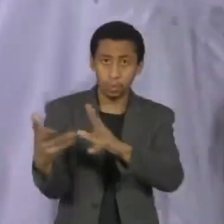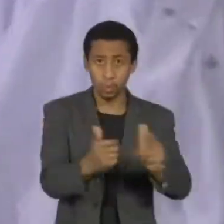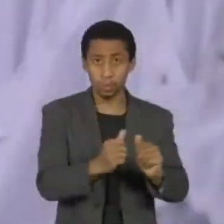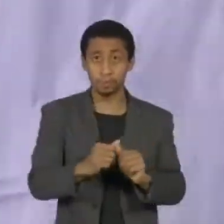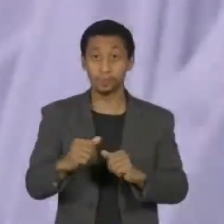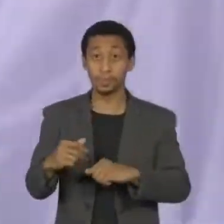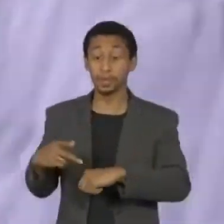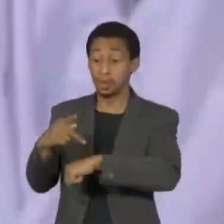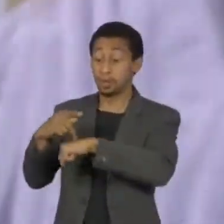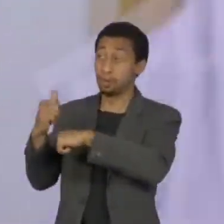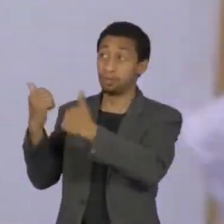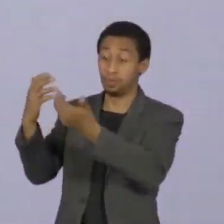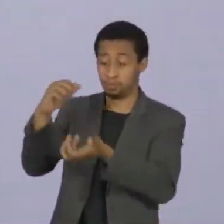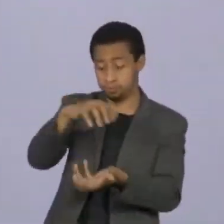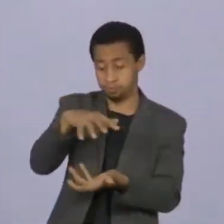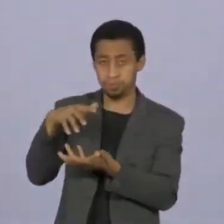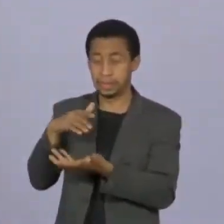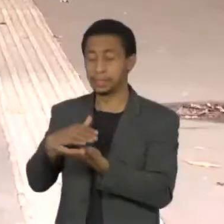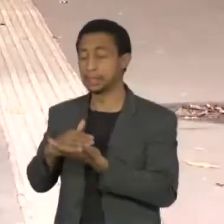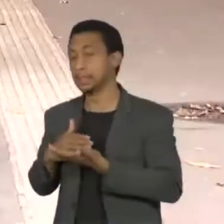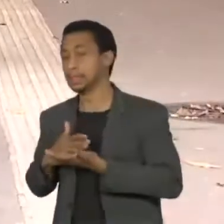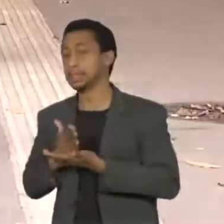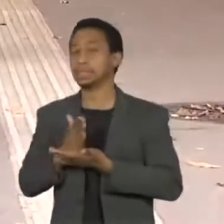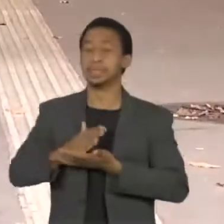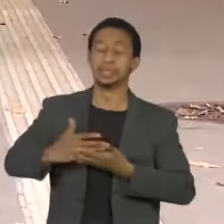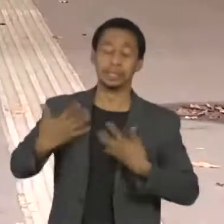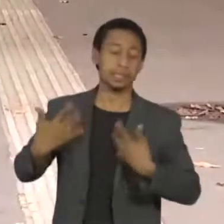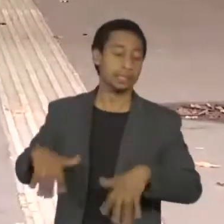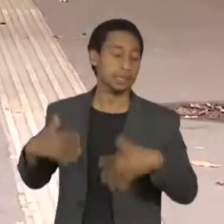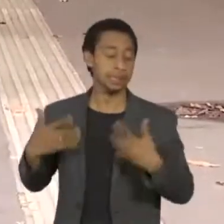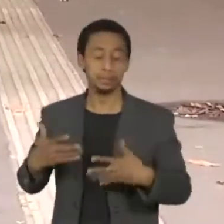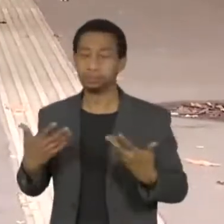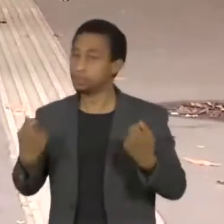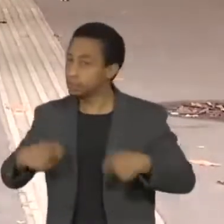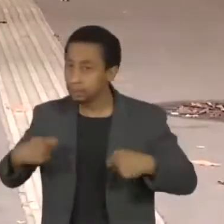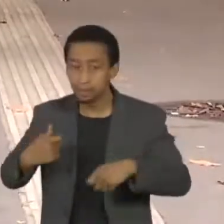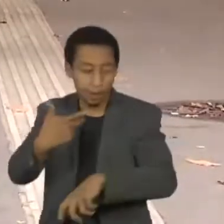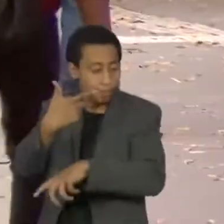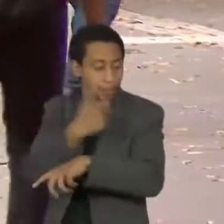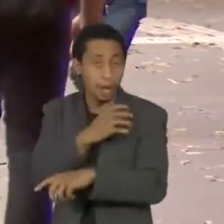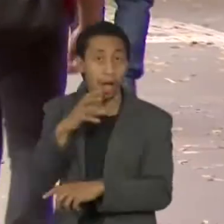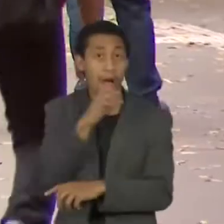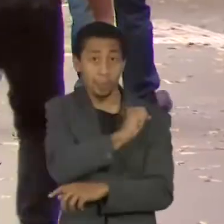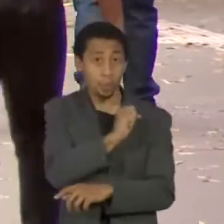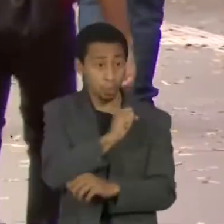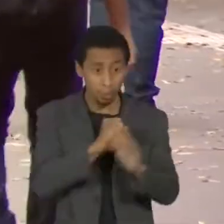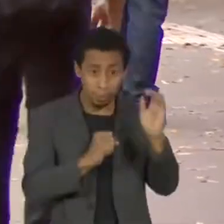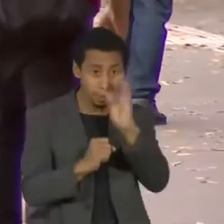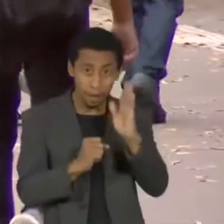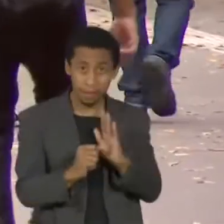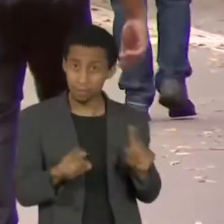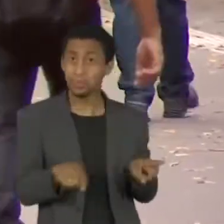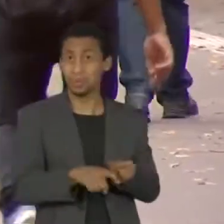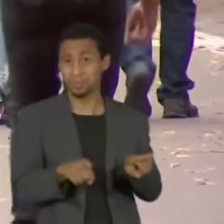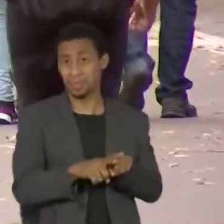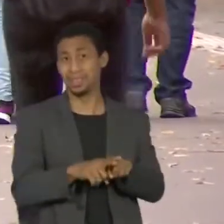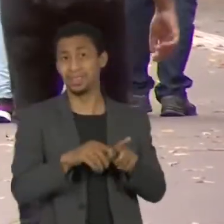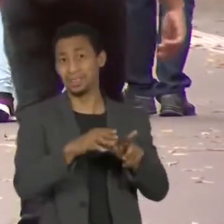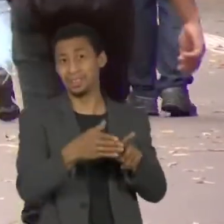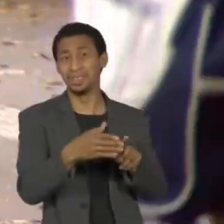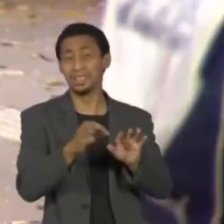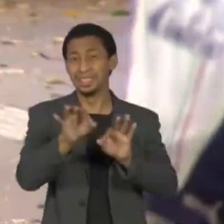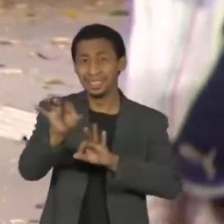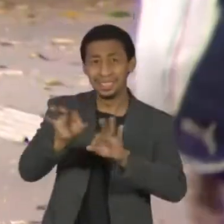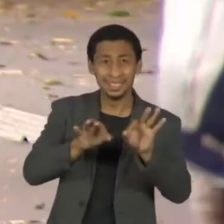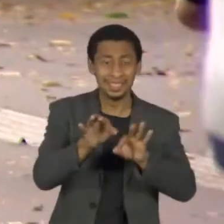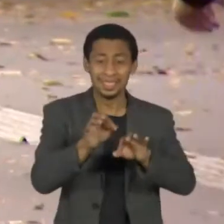em relação à queda da imunização da população. E no Brasil não é diferente. Hoje, o país tem os piores índices de cobertura da série